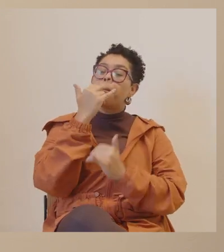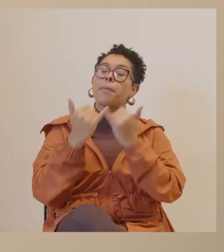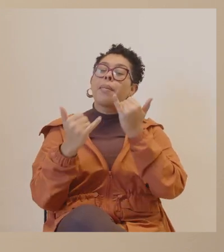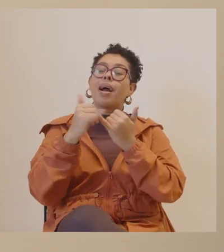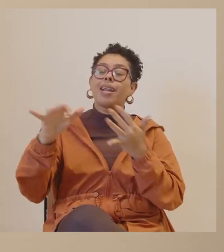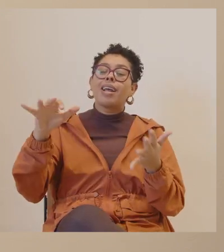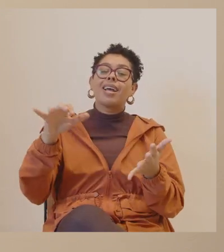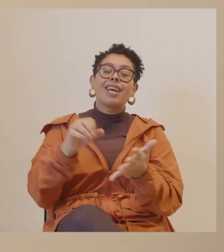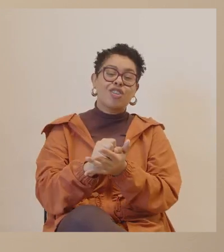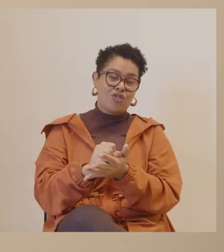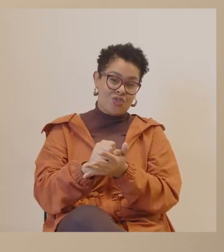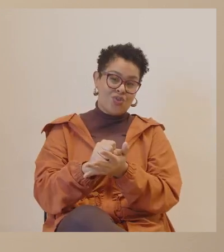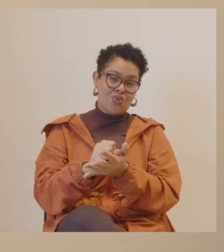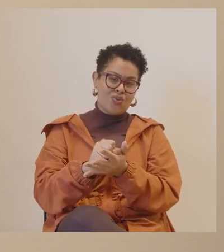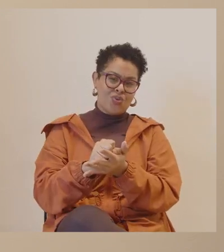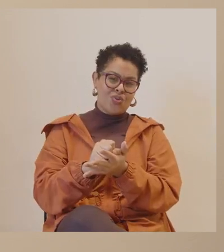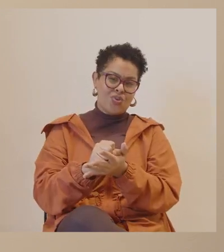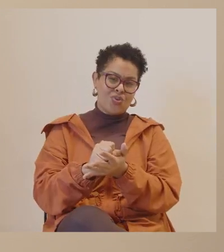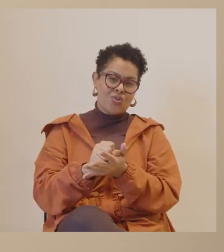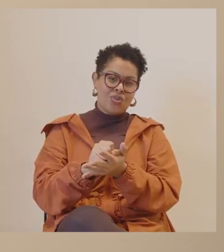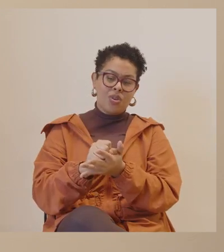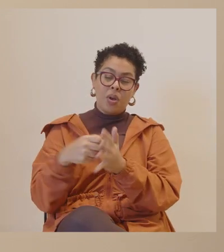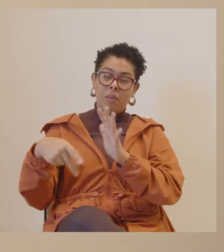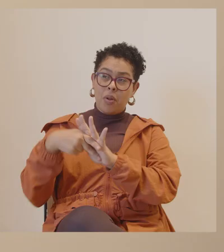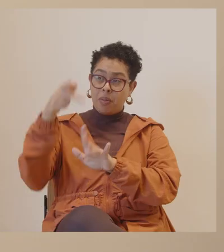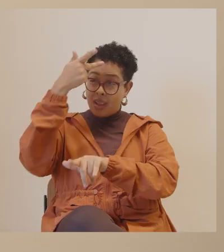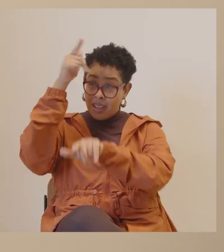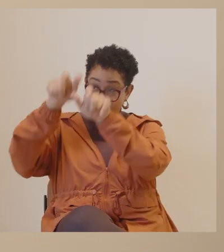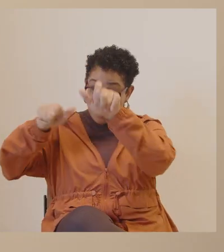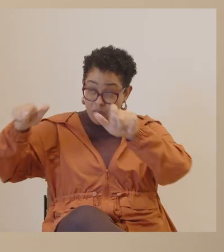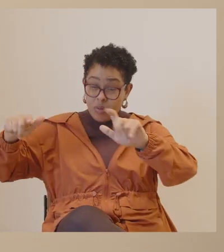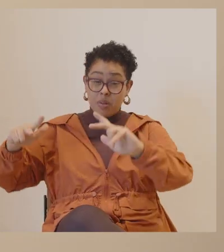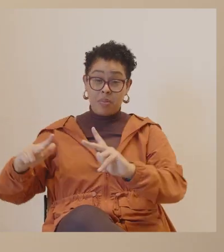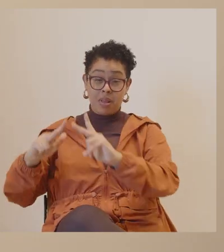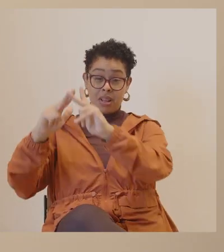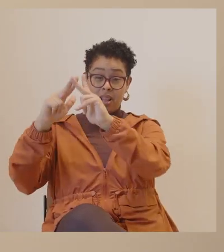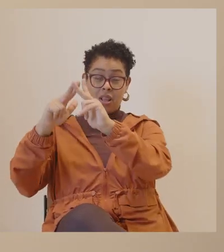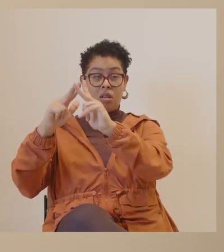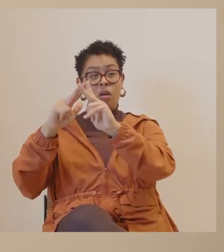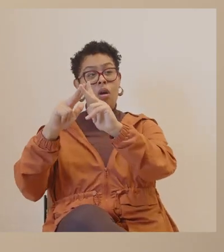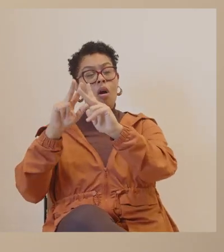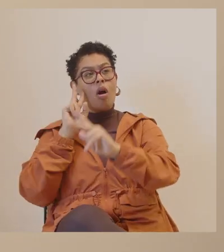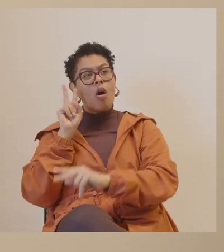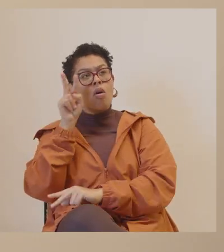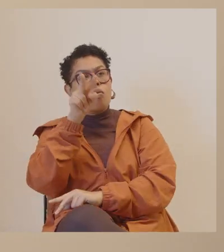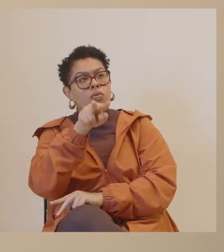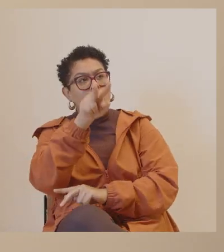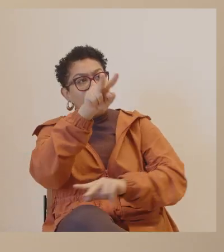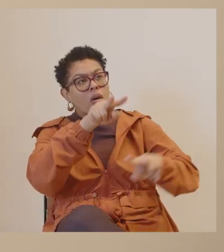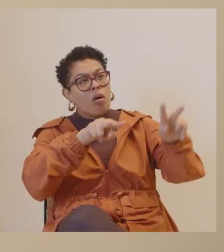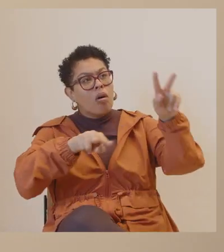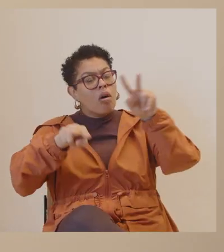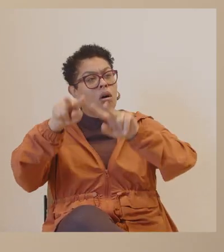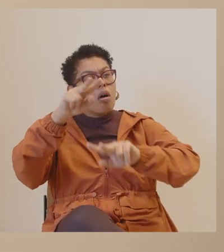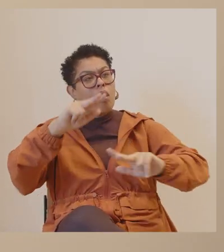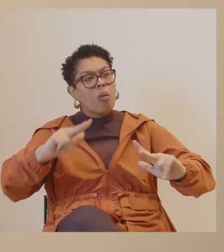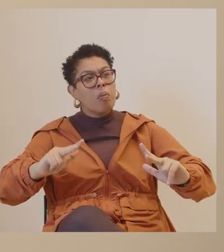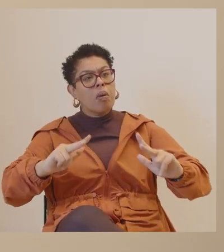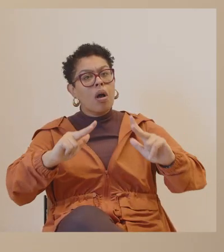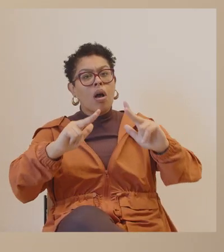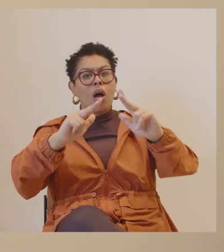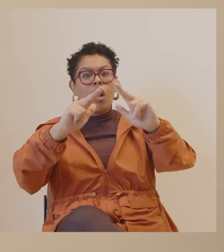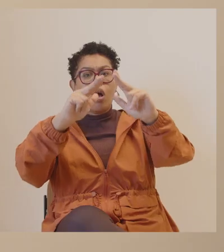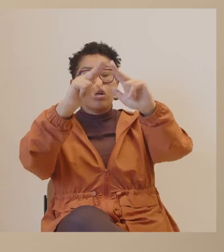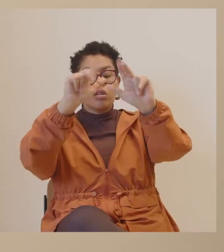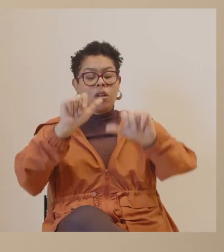do que significava para o parisiense médio ver a transformação da cidade de Paris nos anos 1870.